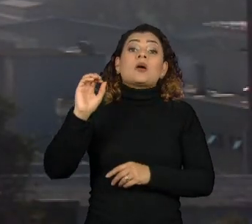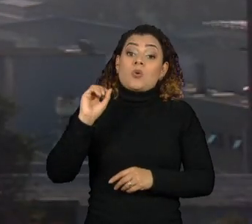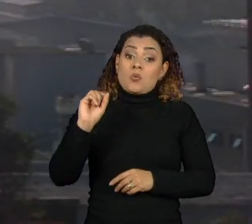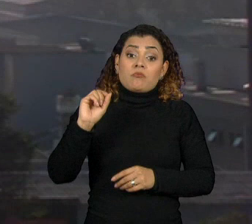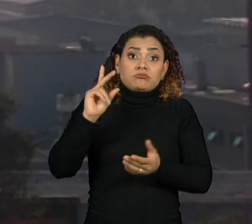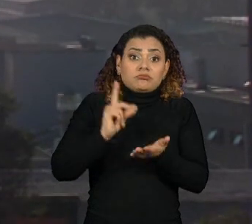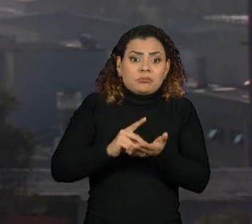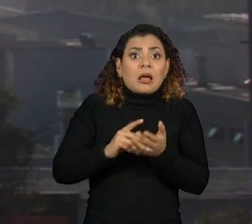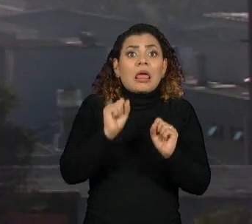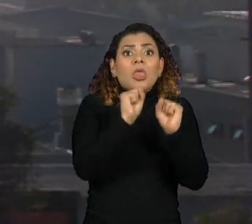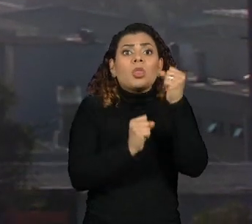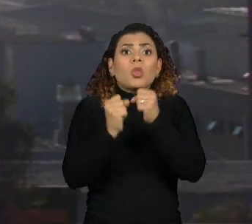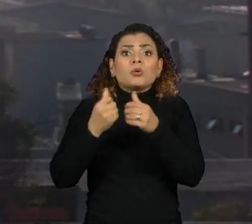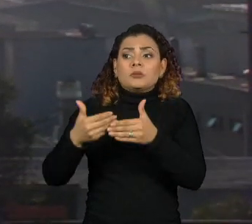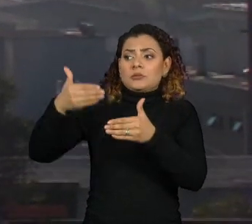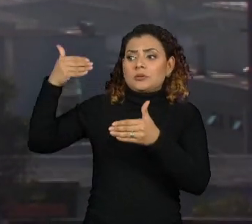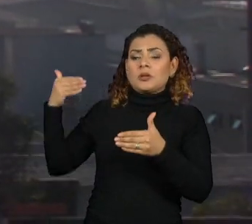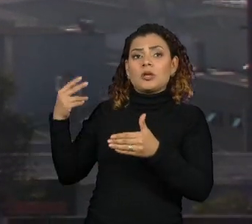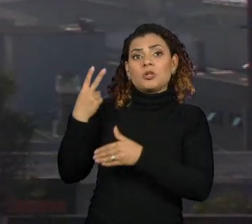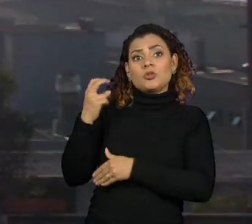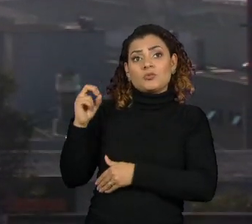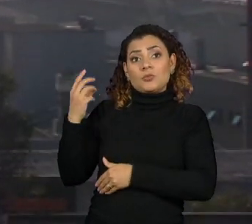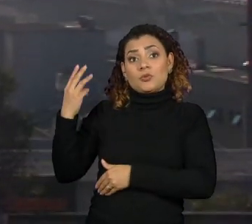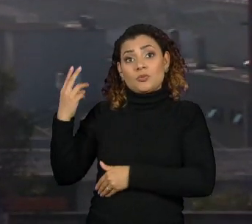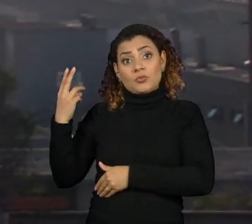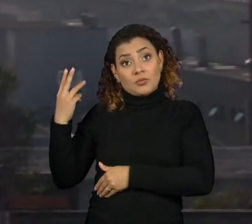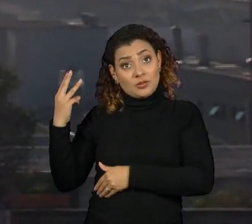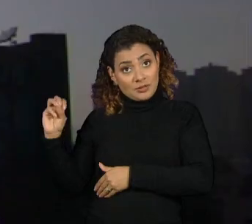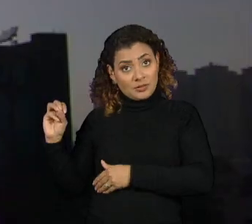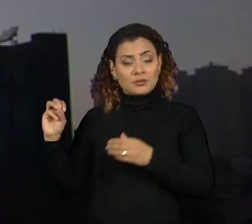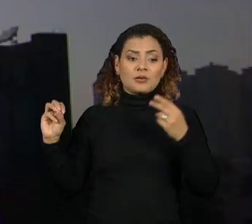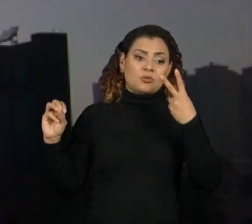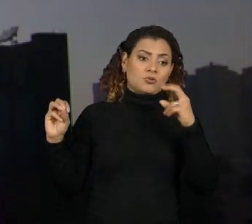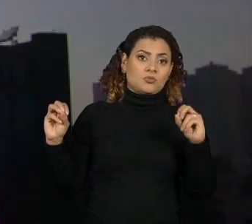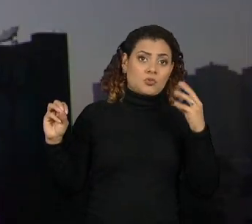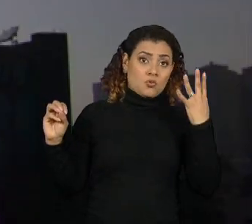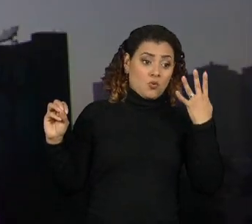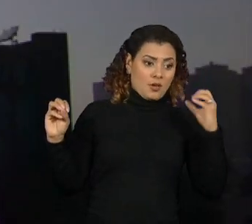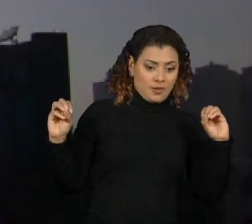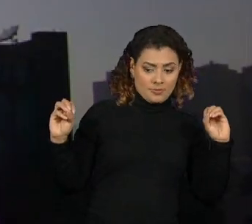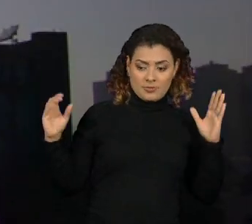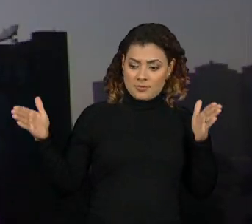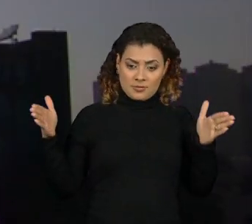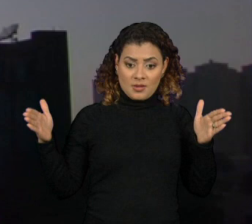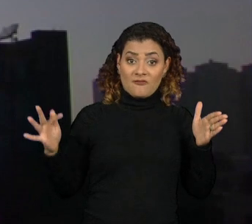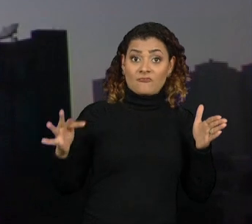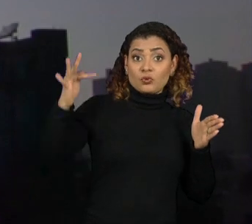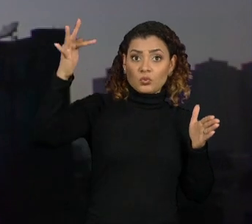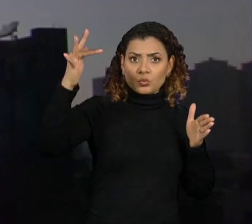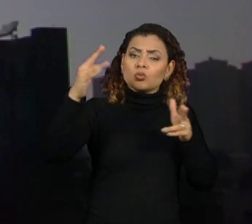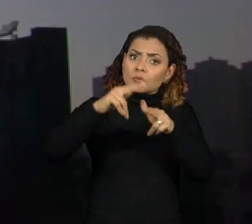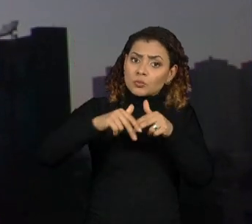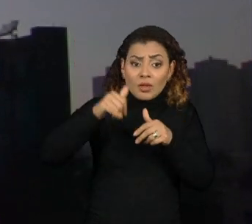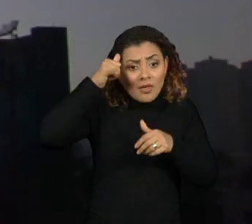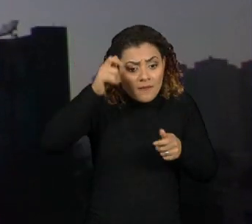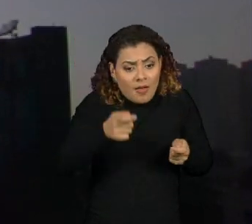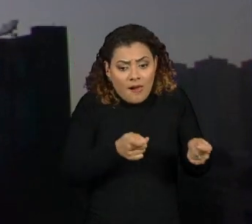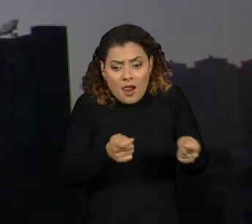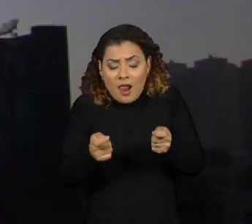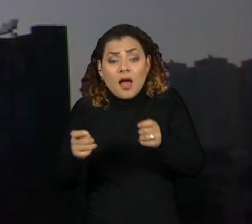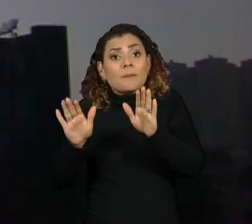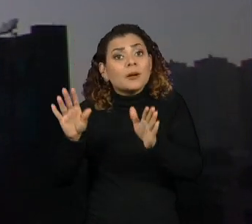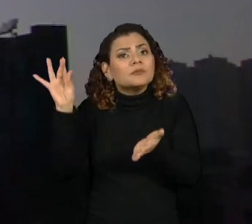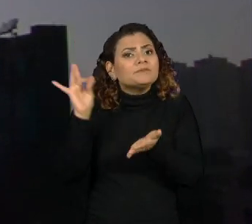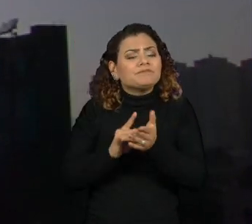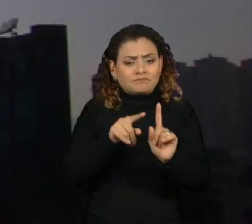níveis pré-industriais entre 2030 e 2040. O aquecimento no último século supera o